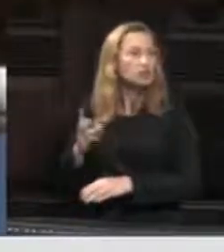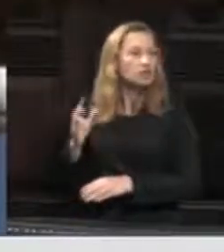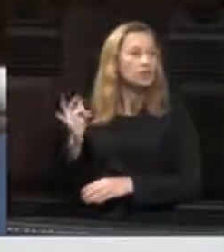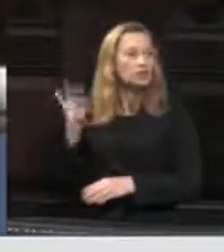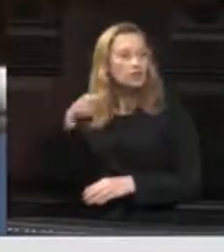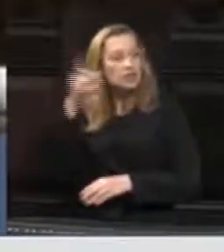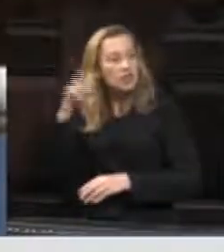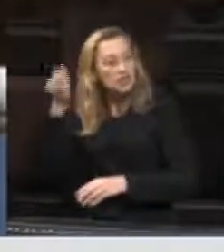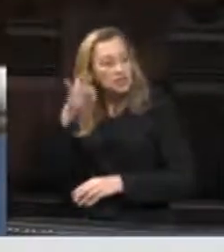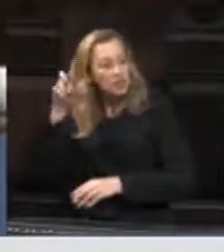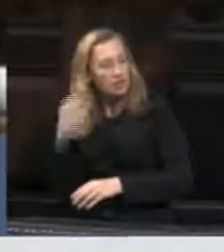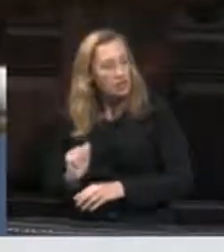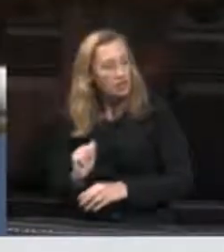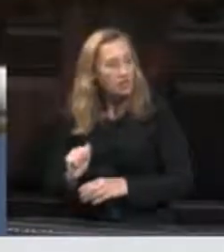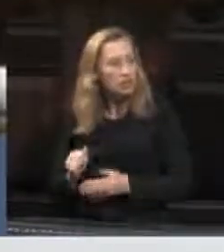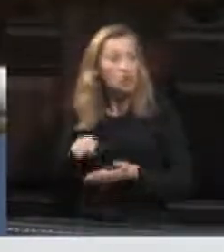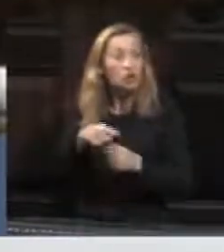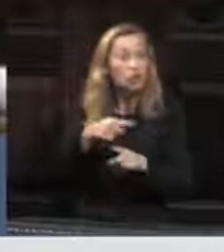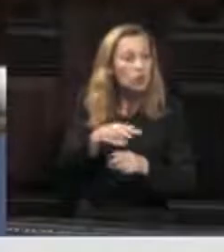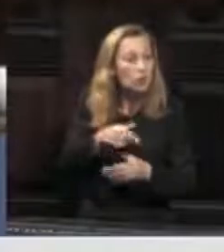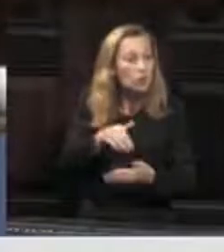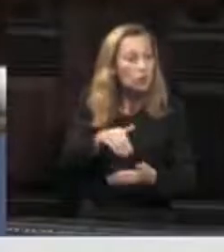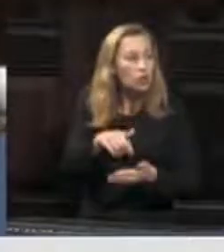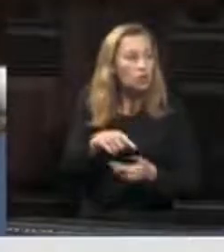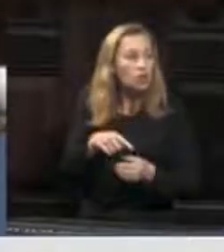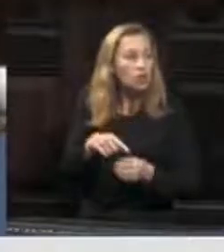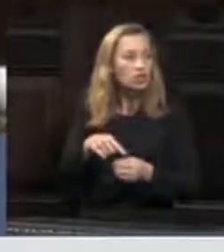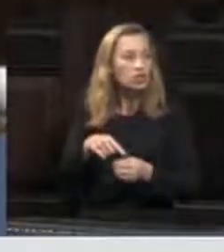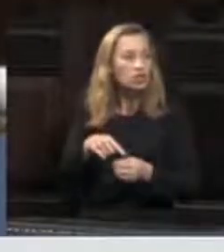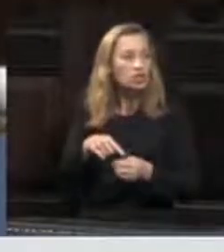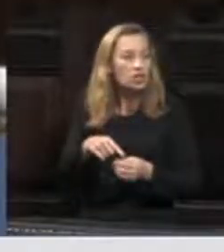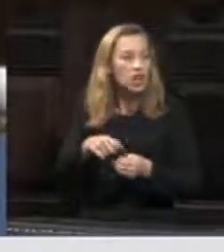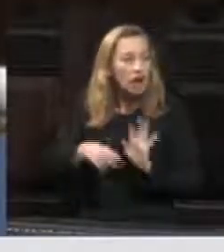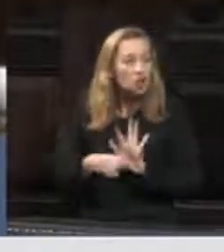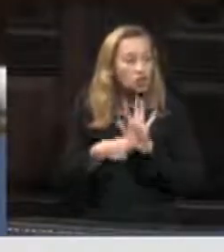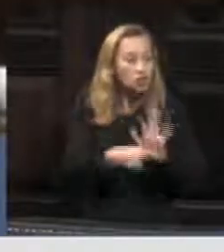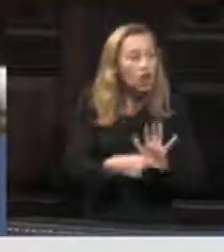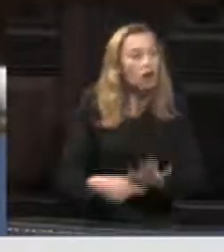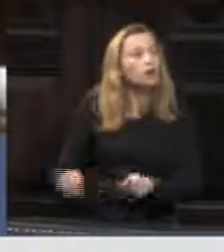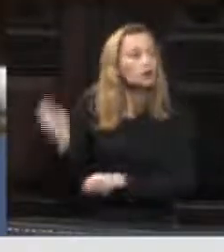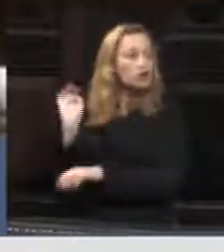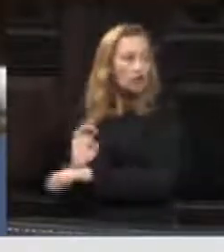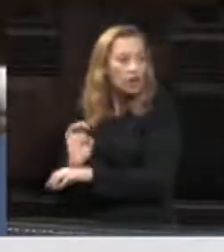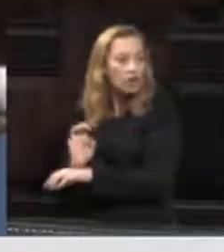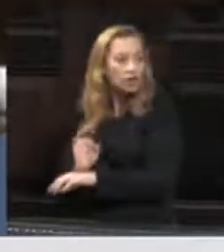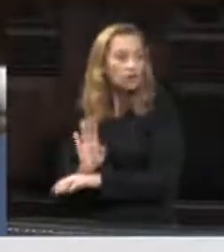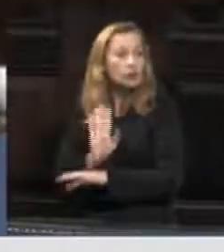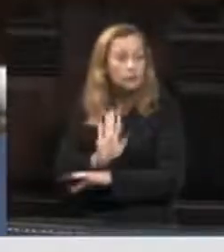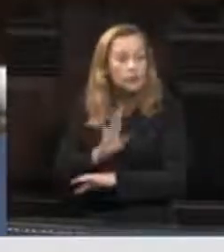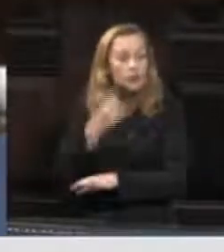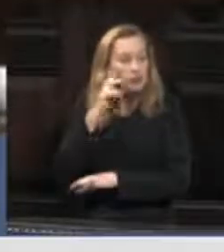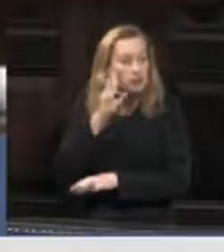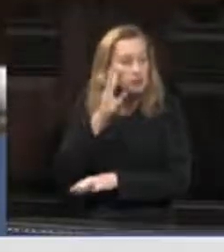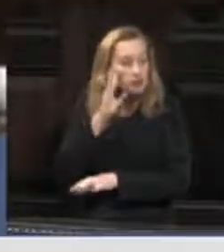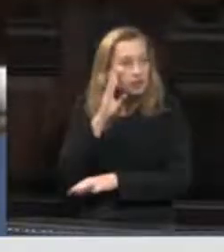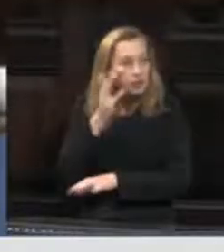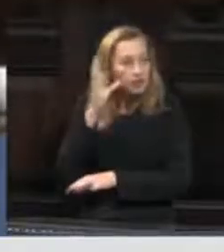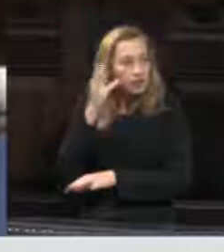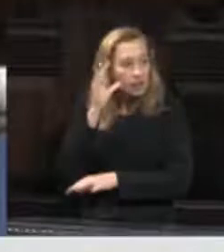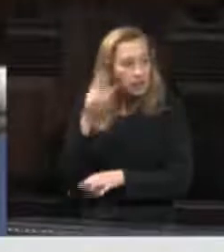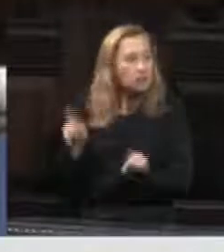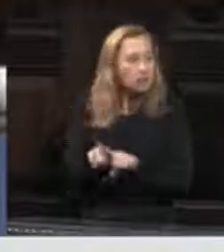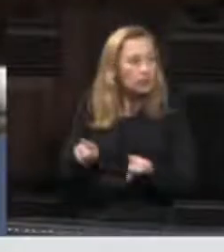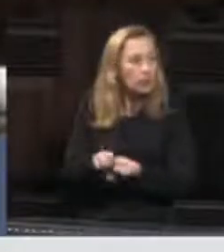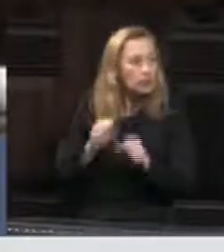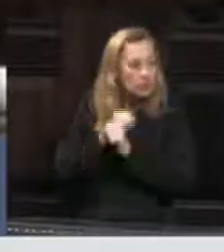sejam enox que não tragam retorno para o estado e mais ainda durante estes anos todos o estado foi